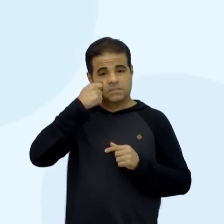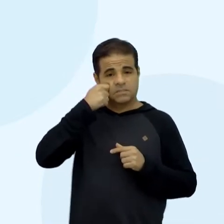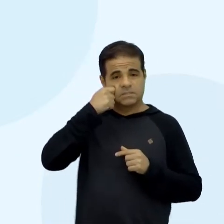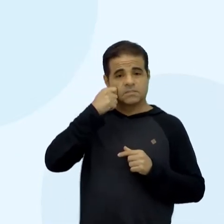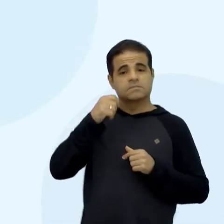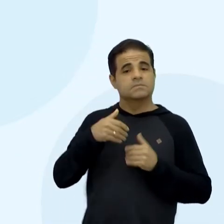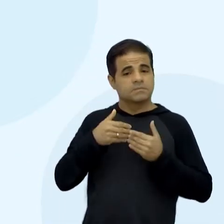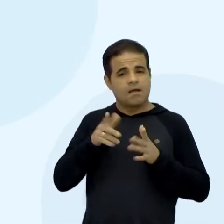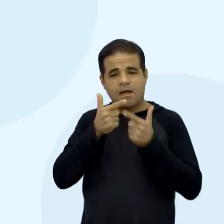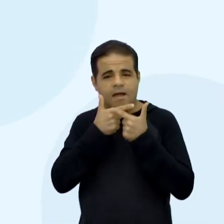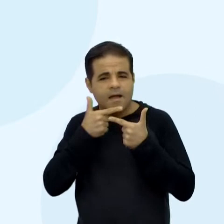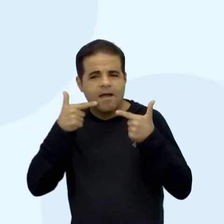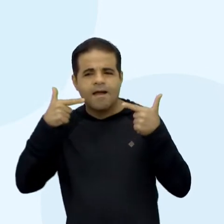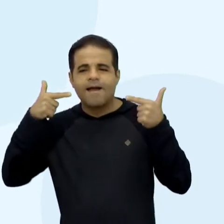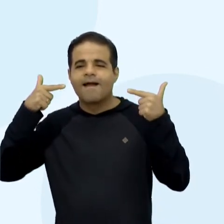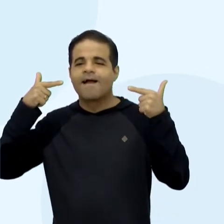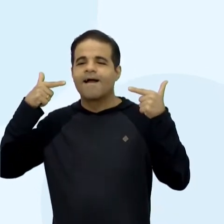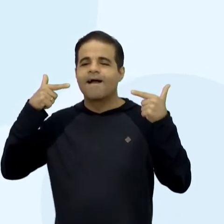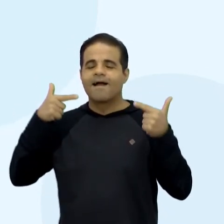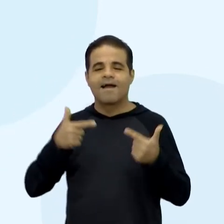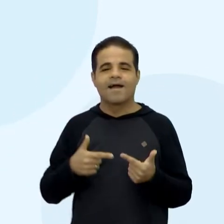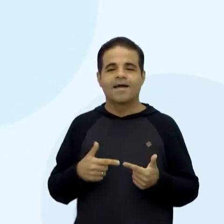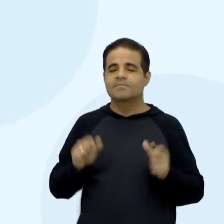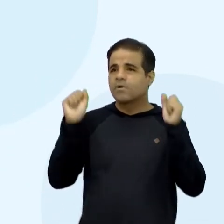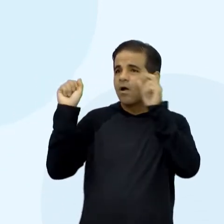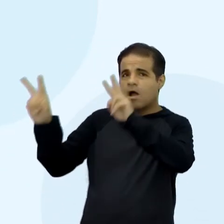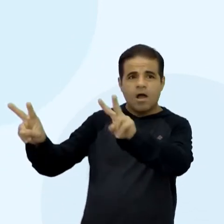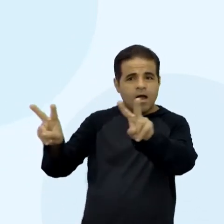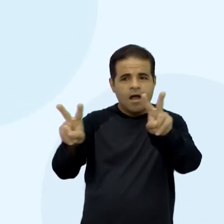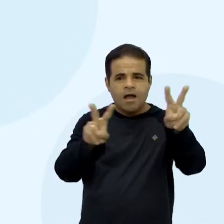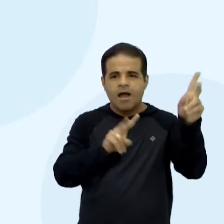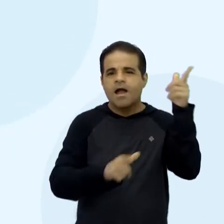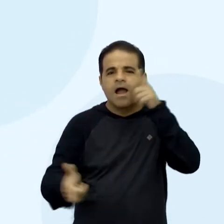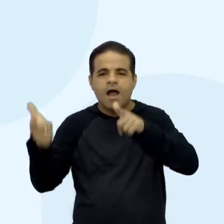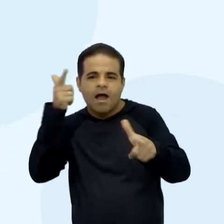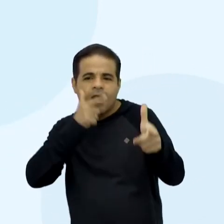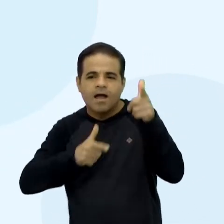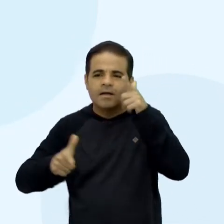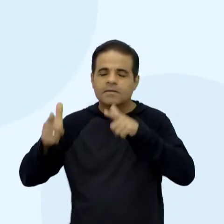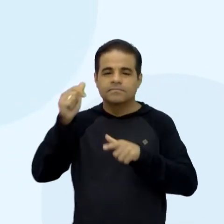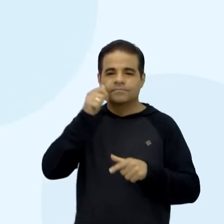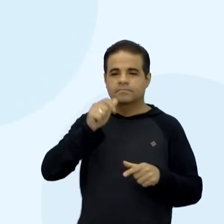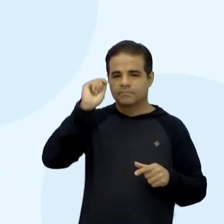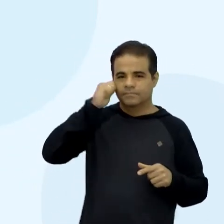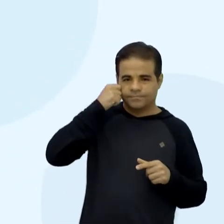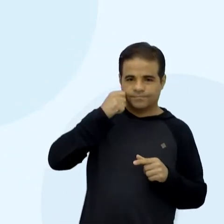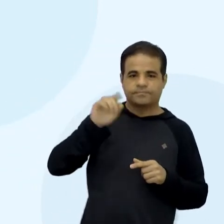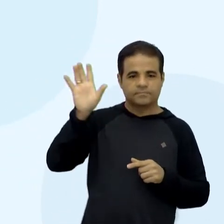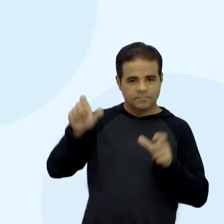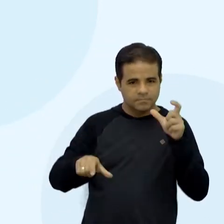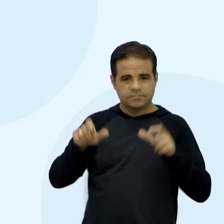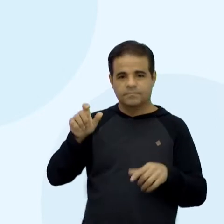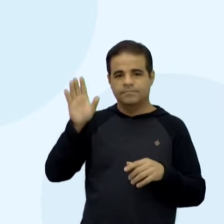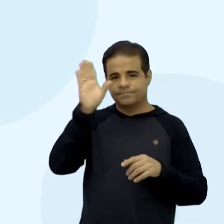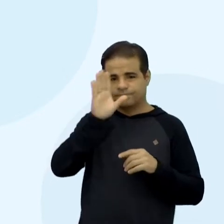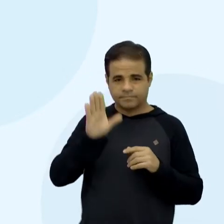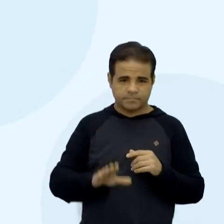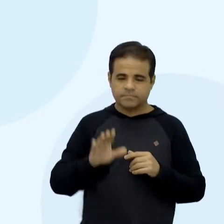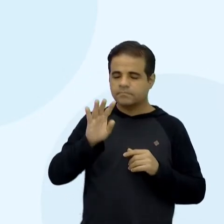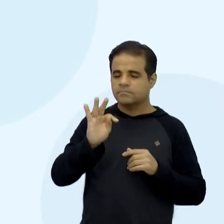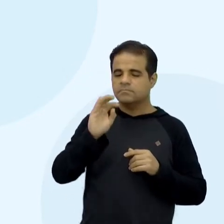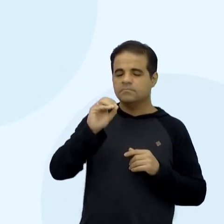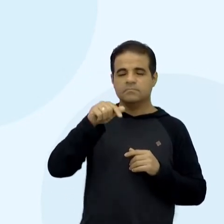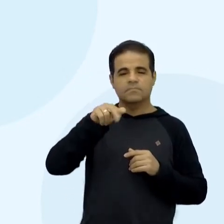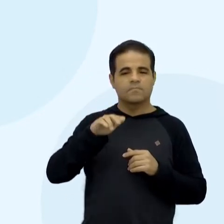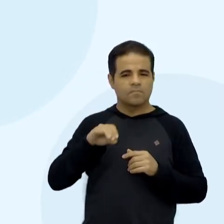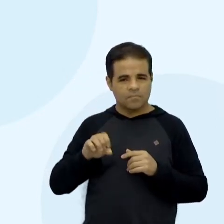futuro com um sorriso mais largo ao olhar para a conquista das brasileiras em Tóquio. Ela diz que se sente ainda